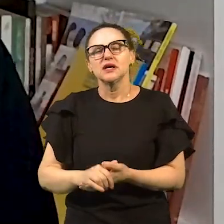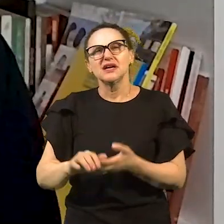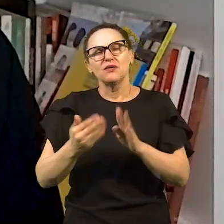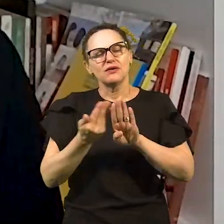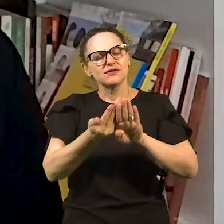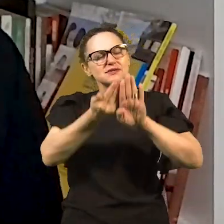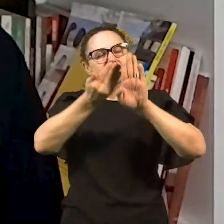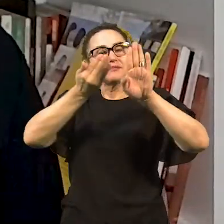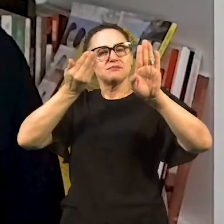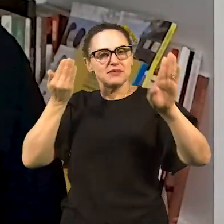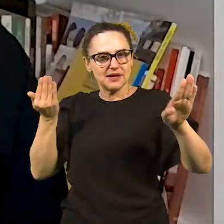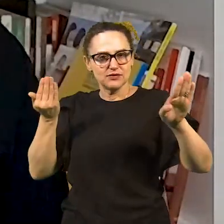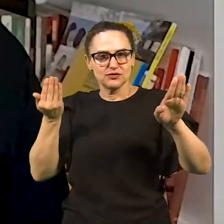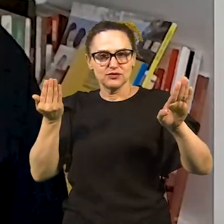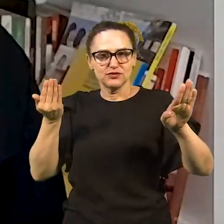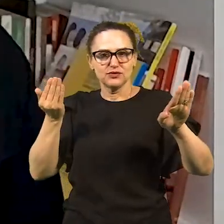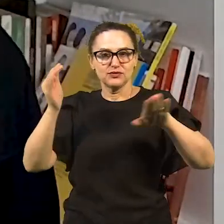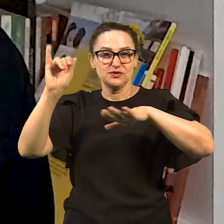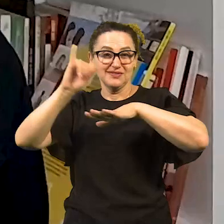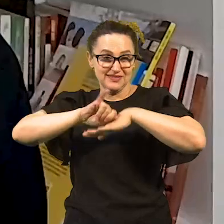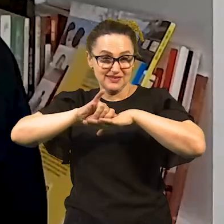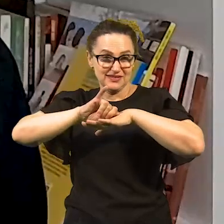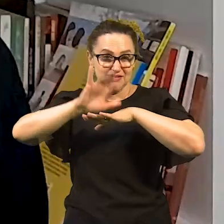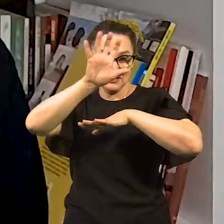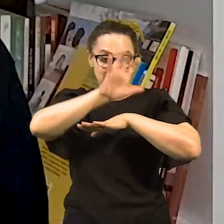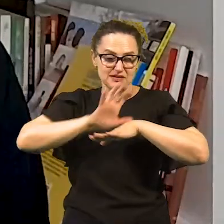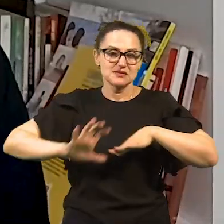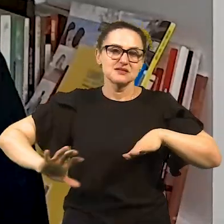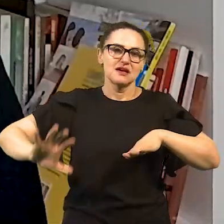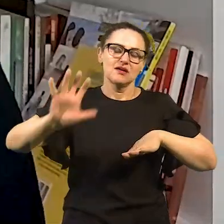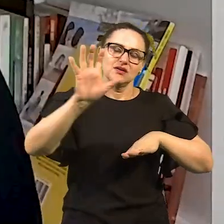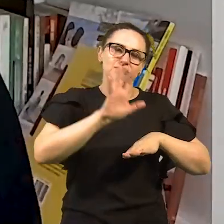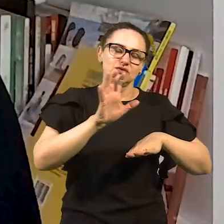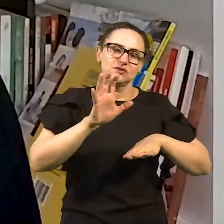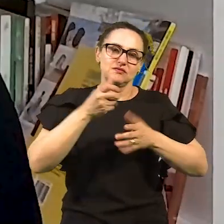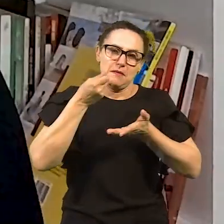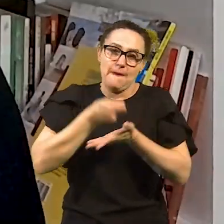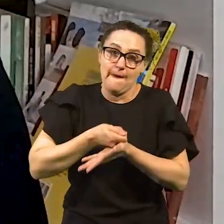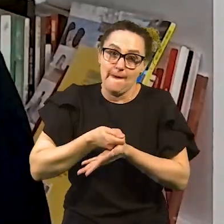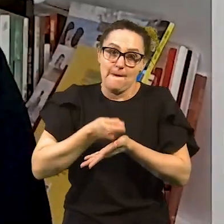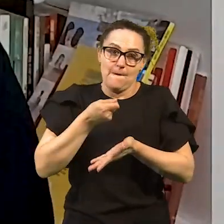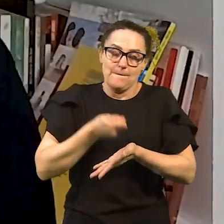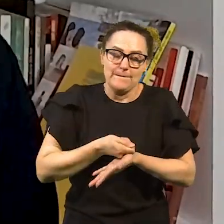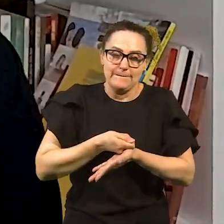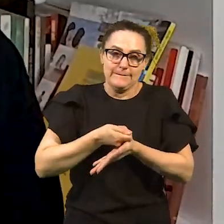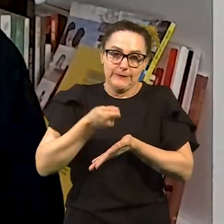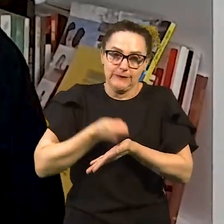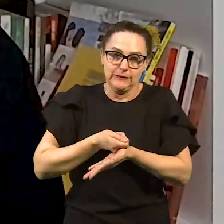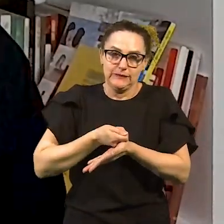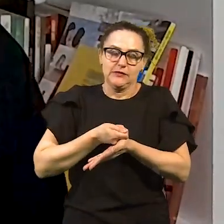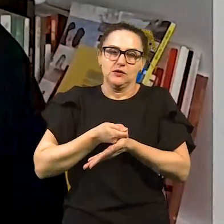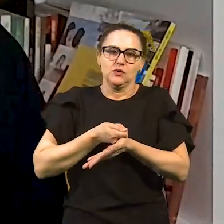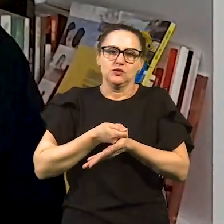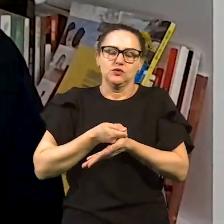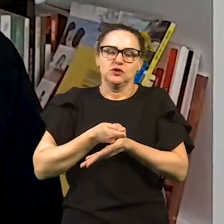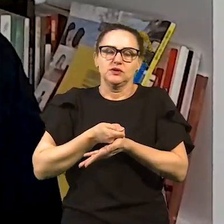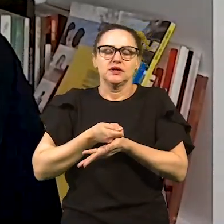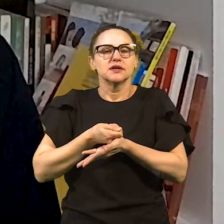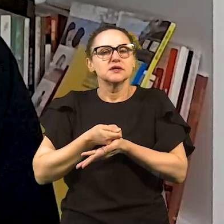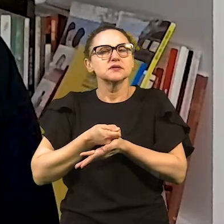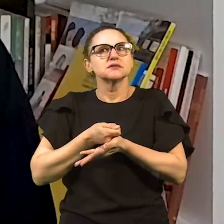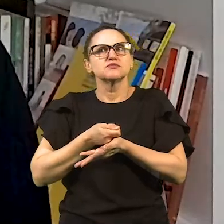centros, de autoritarismo, né, e de medidas extremas